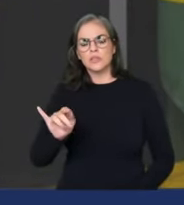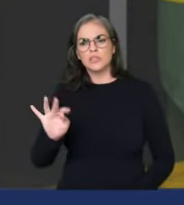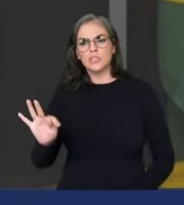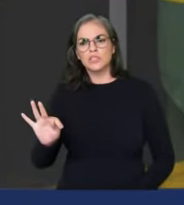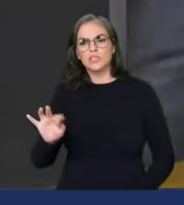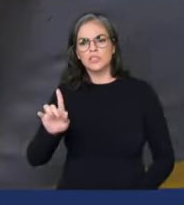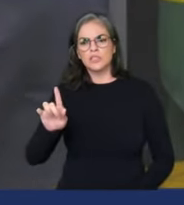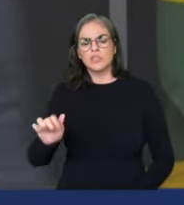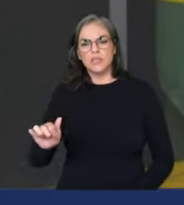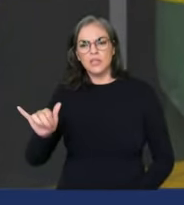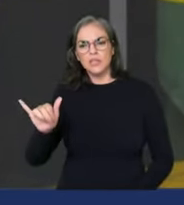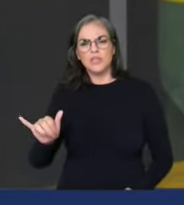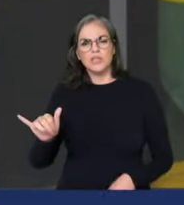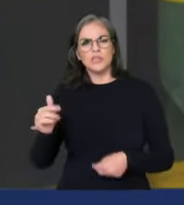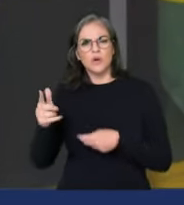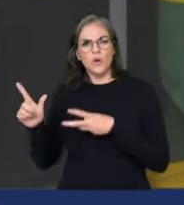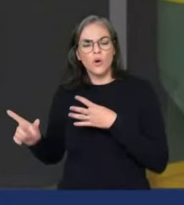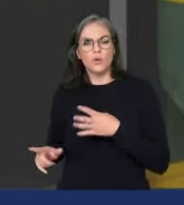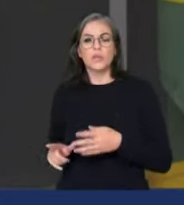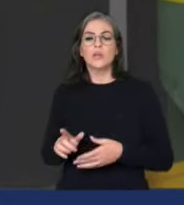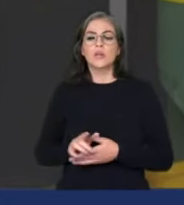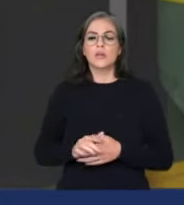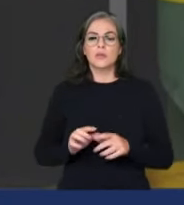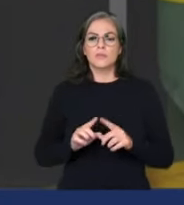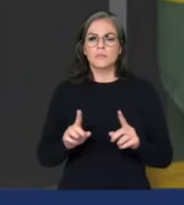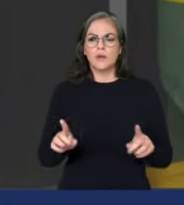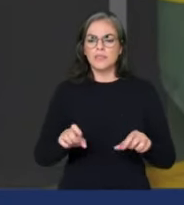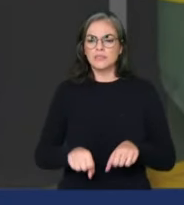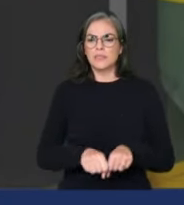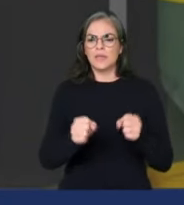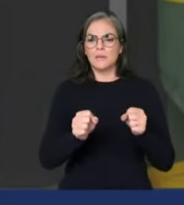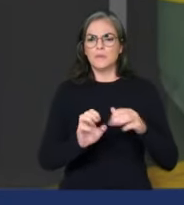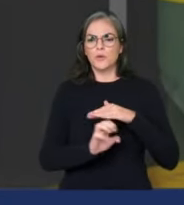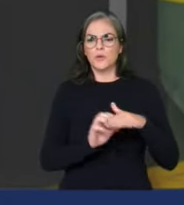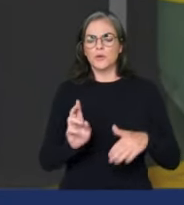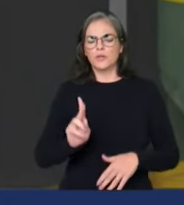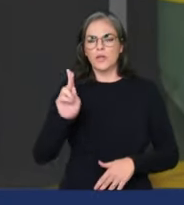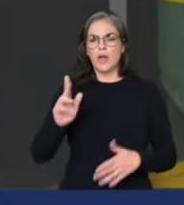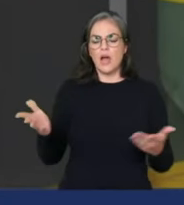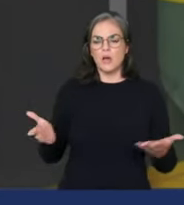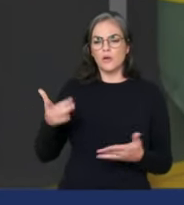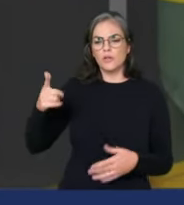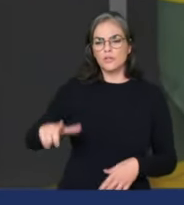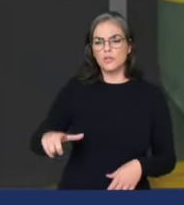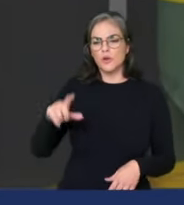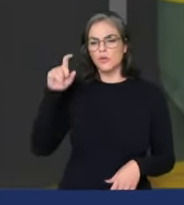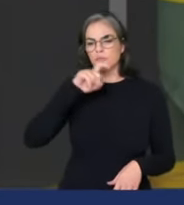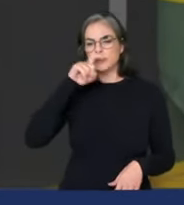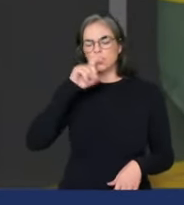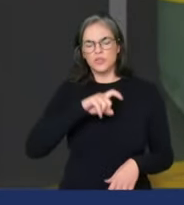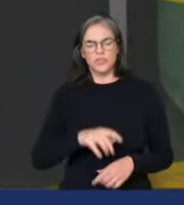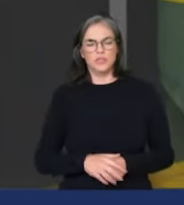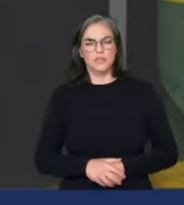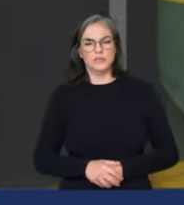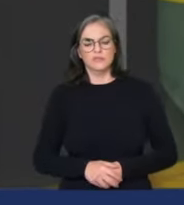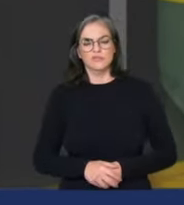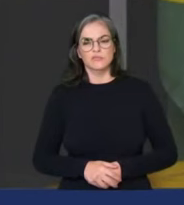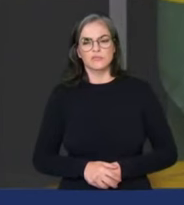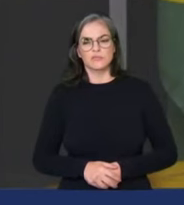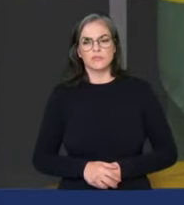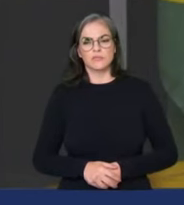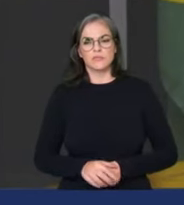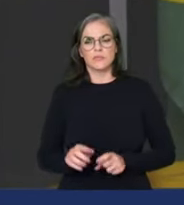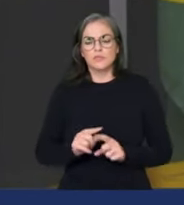a Petrobras. E ele repete aqui de novo essa fake news de 2018, interessante isso, mesmo contrapondo a realidade